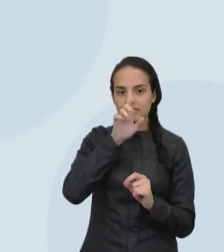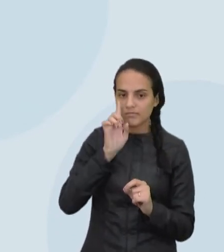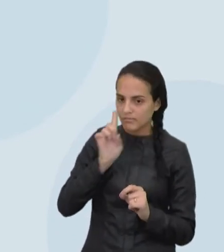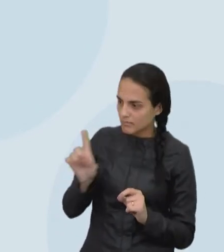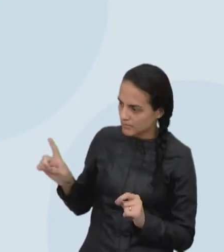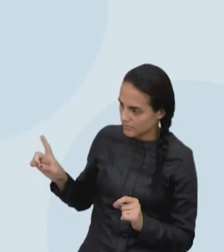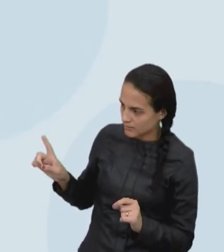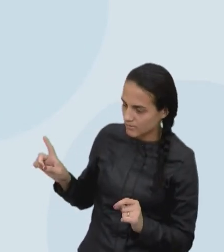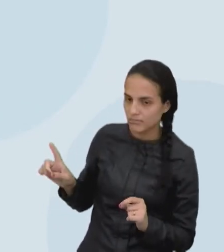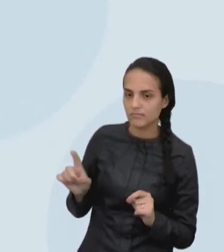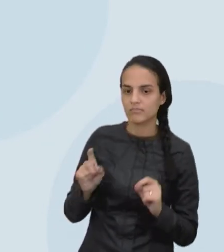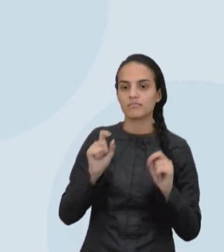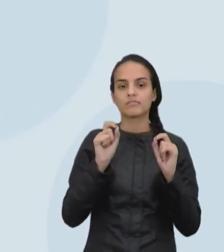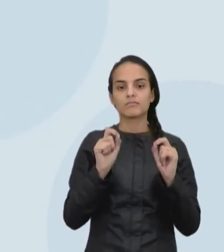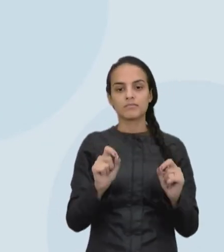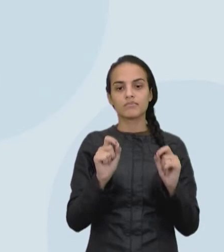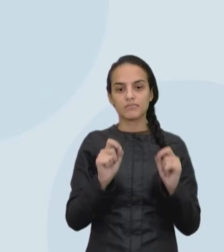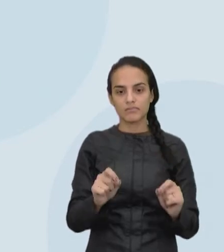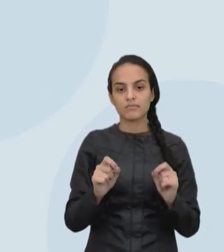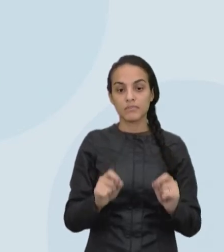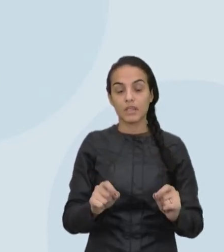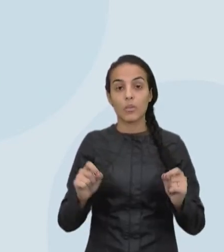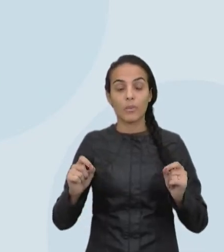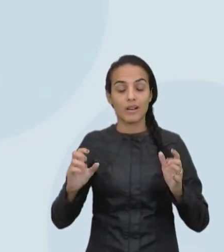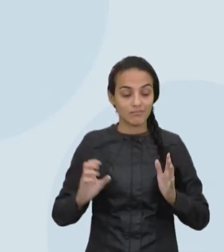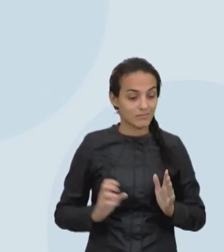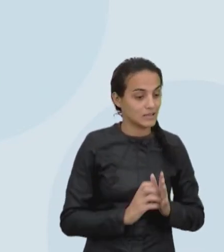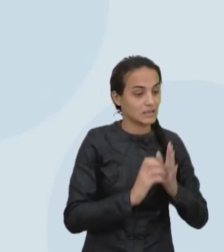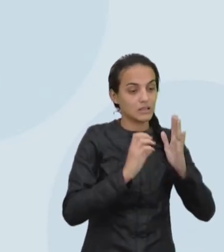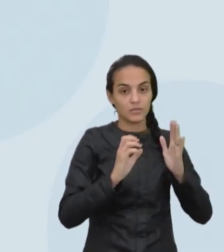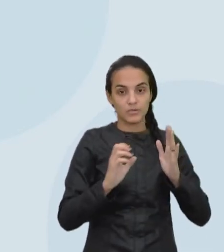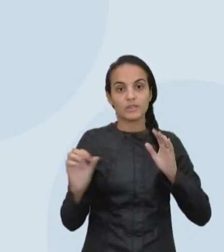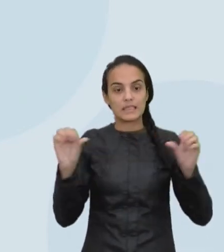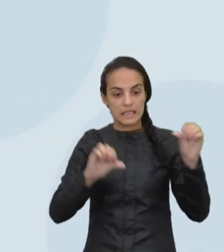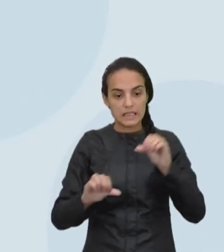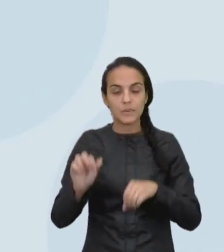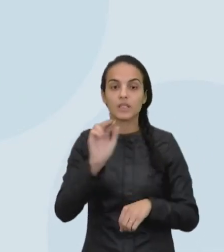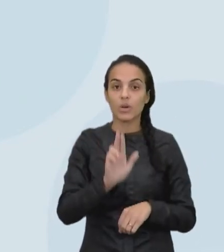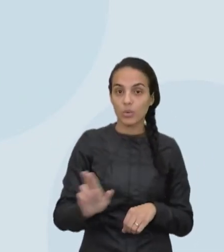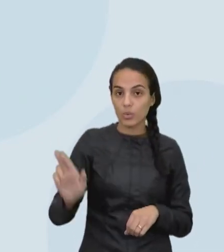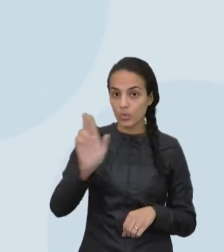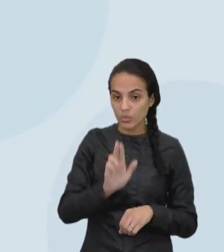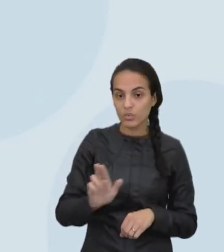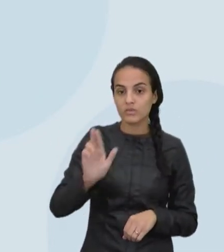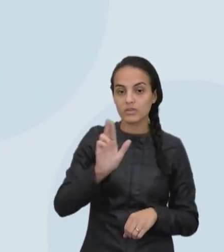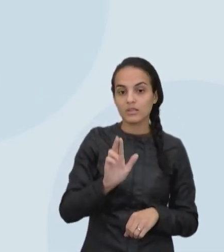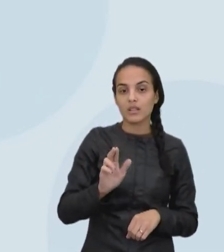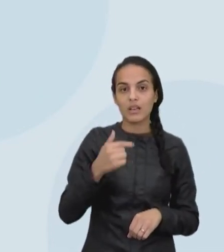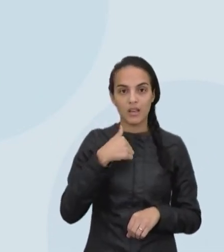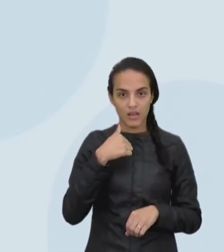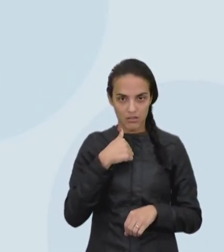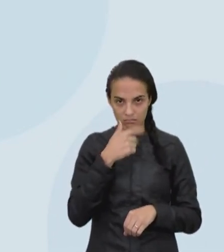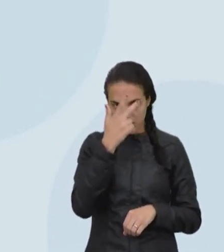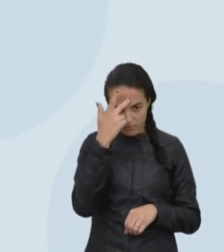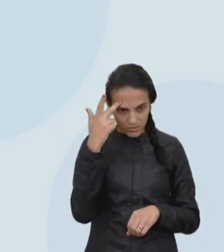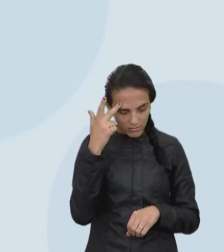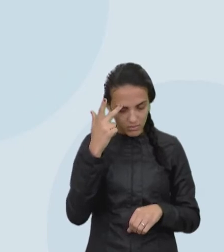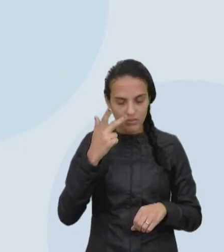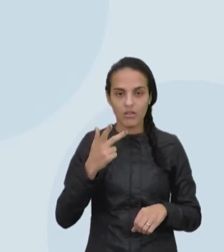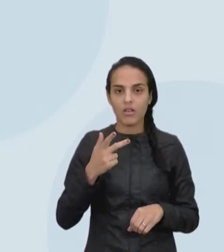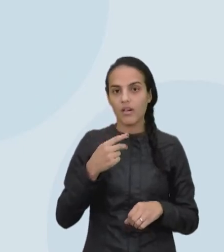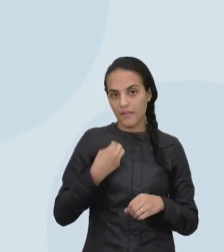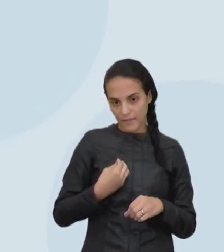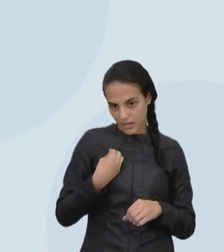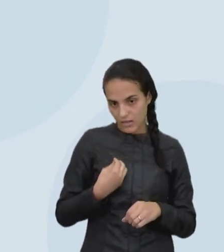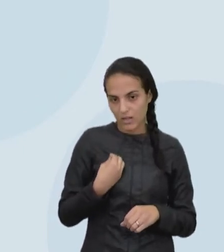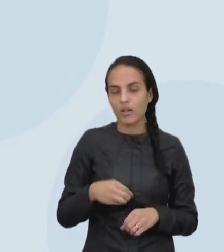respiração celular faz? Ó, é uma reação química que usa carboidrato. Então, eu sou uma pessoa, né, um organismo vivo, e